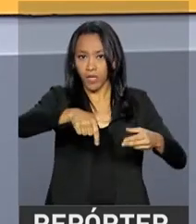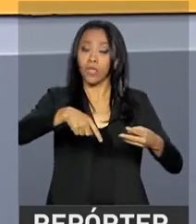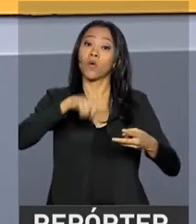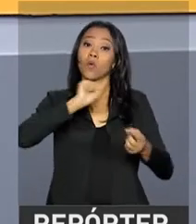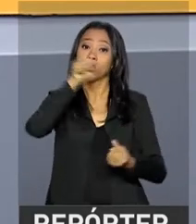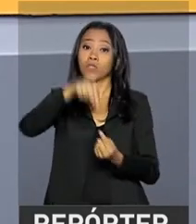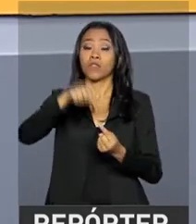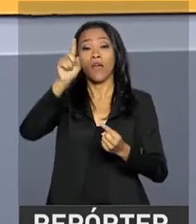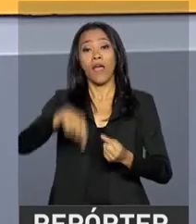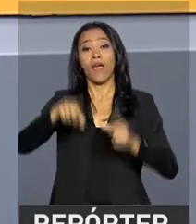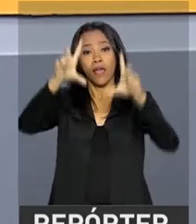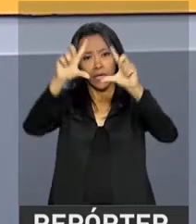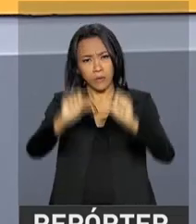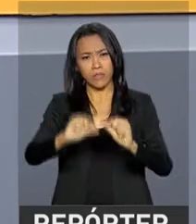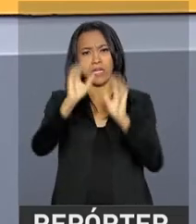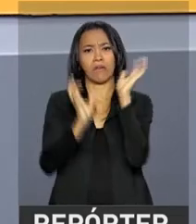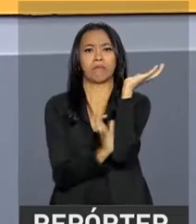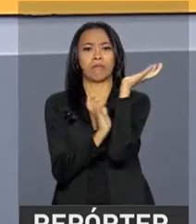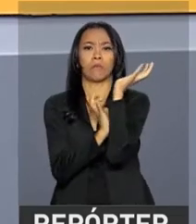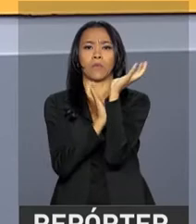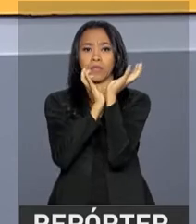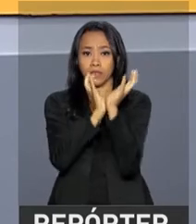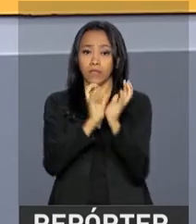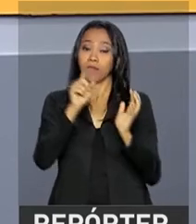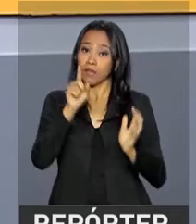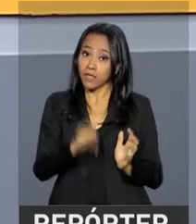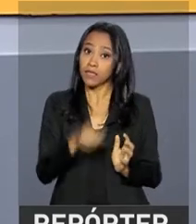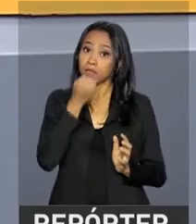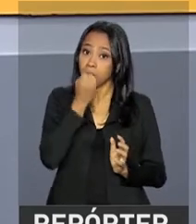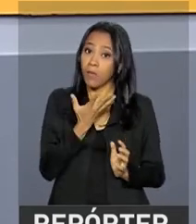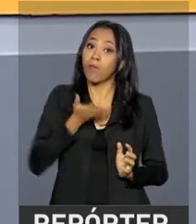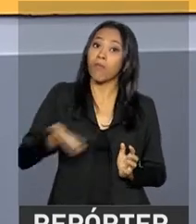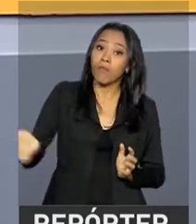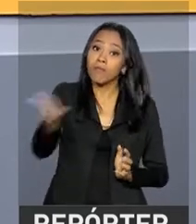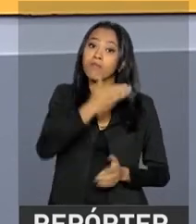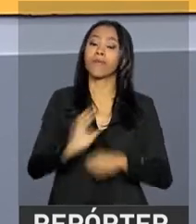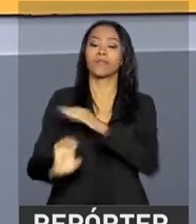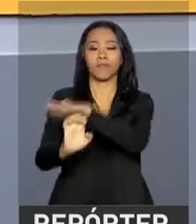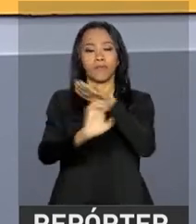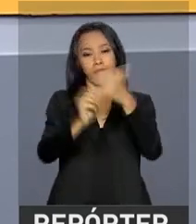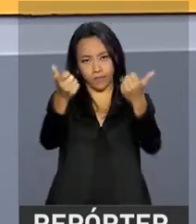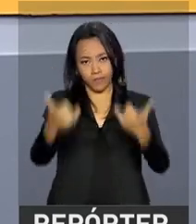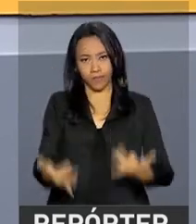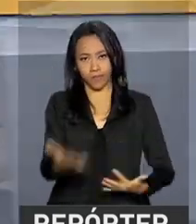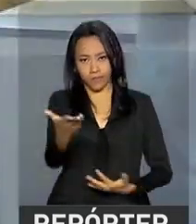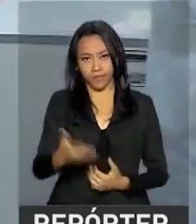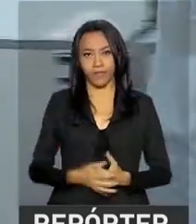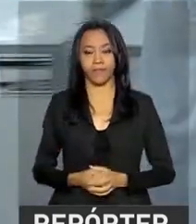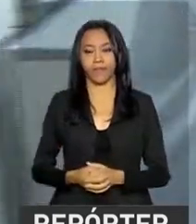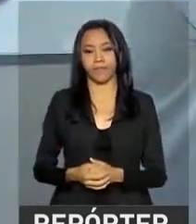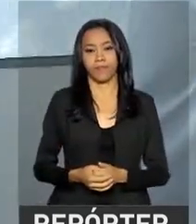nesta fase a plataforma é obrigatória para as grandes companhias o repórter nem pereira explica